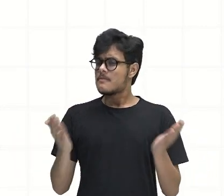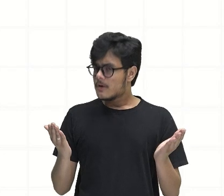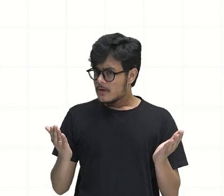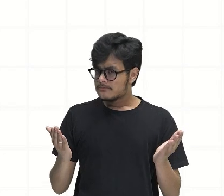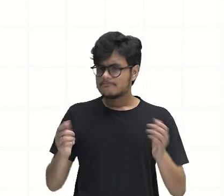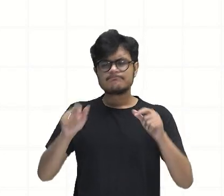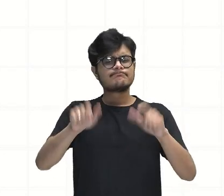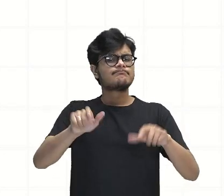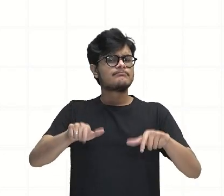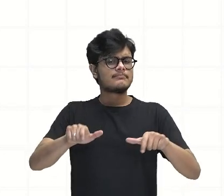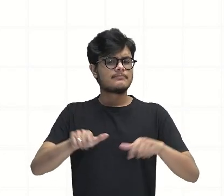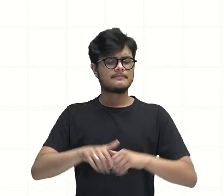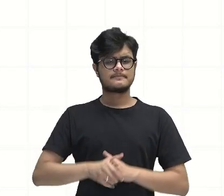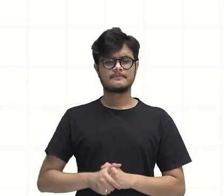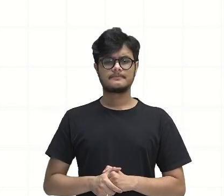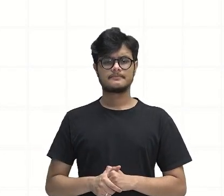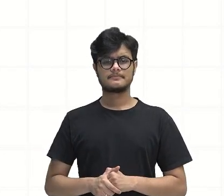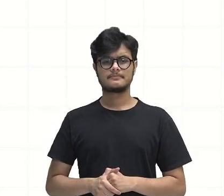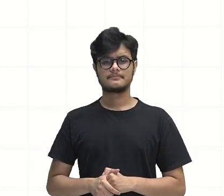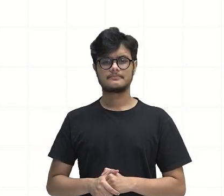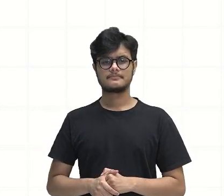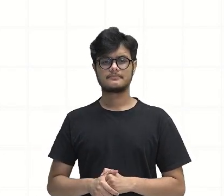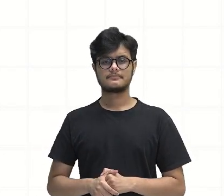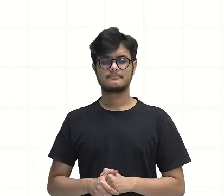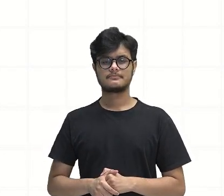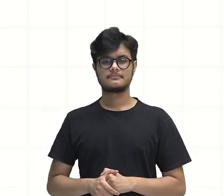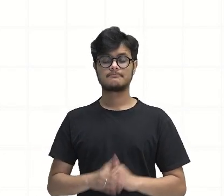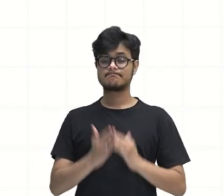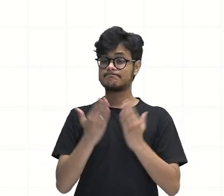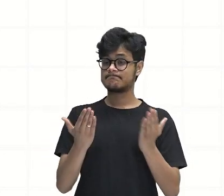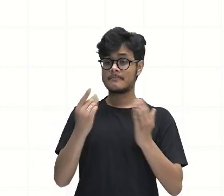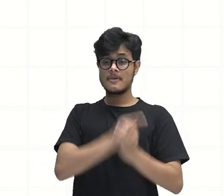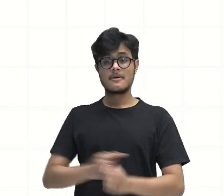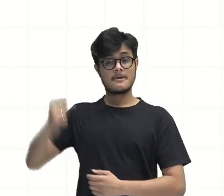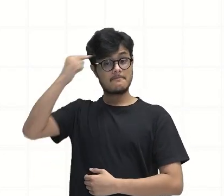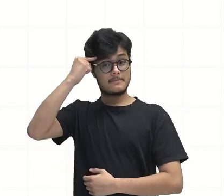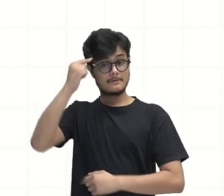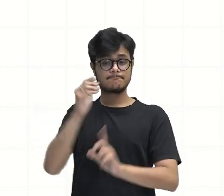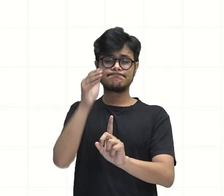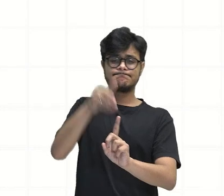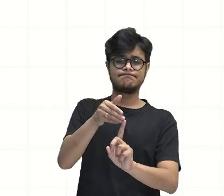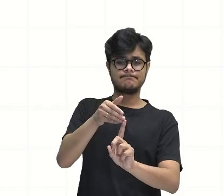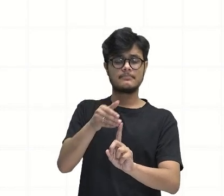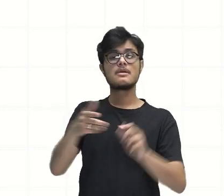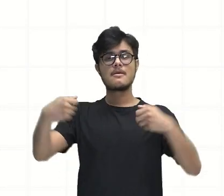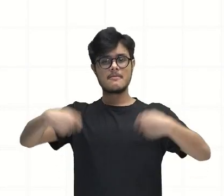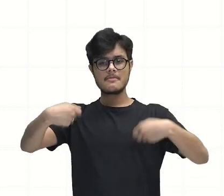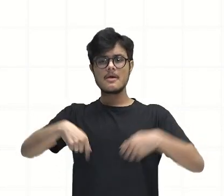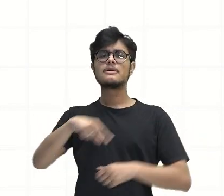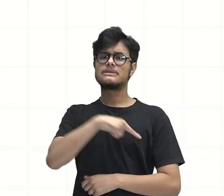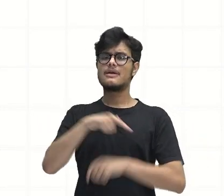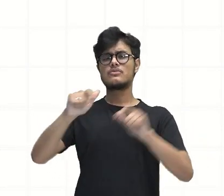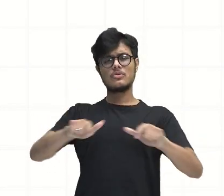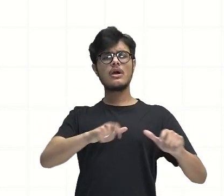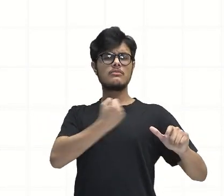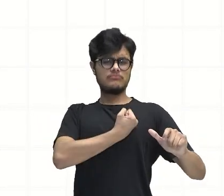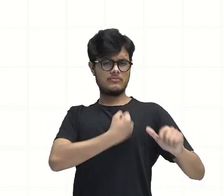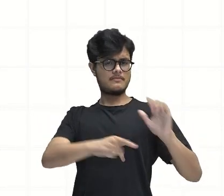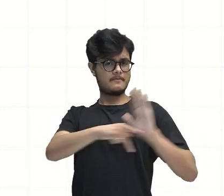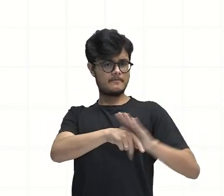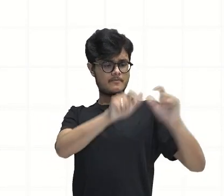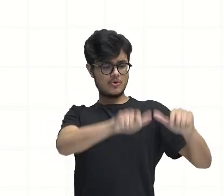esse ponto médio? Então, para a gente usar a ideia do ponto médio, eu tenho que ter as